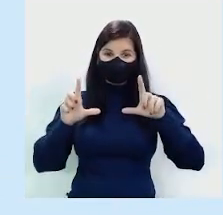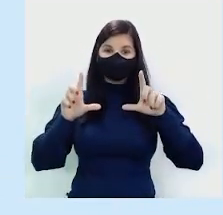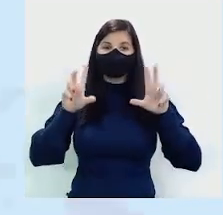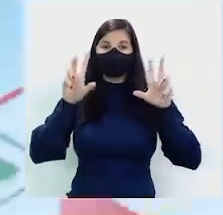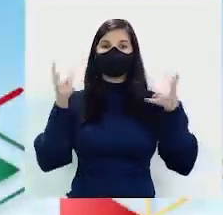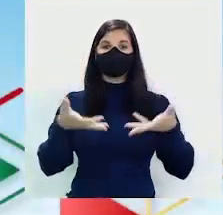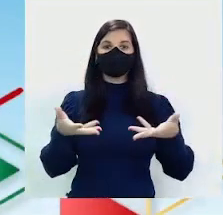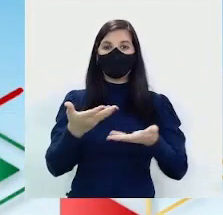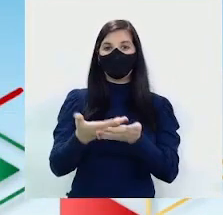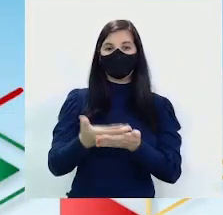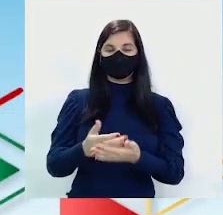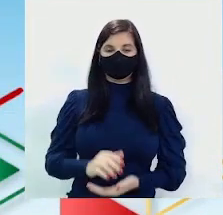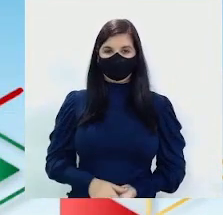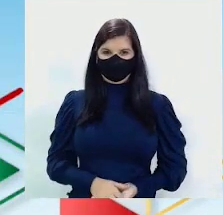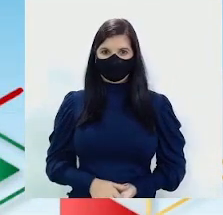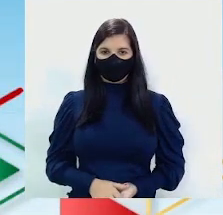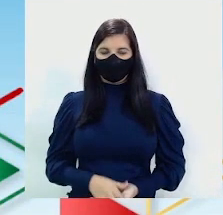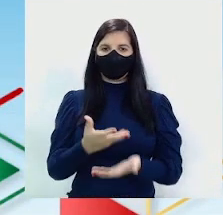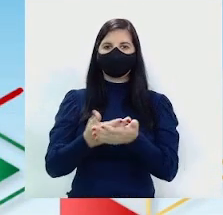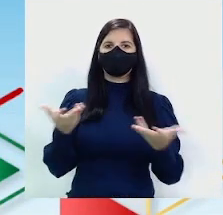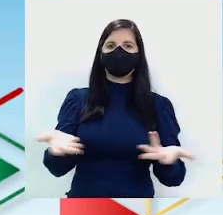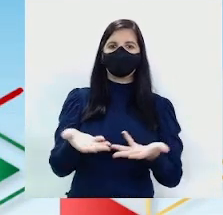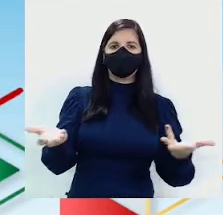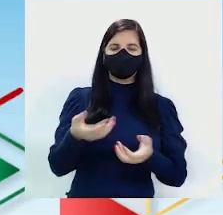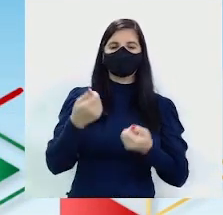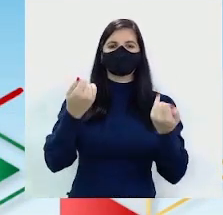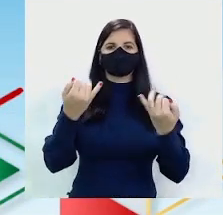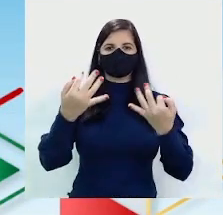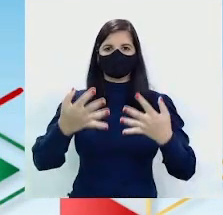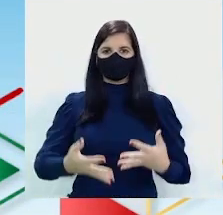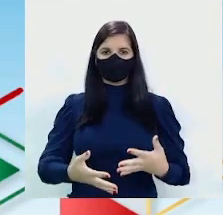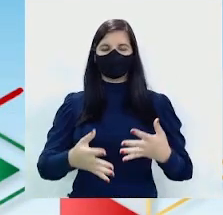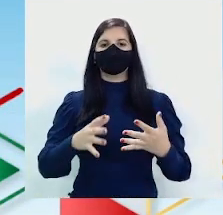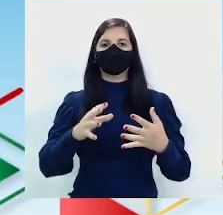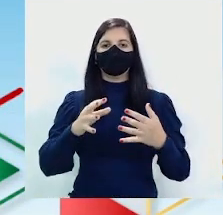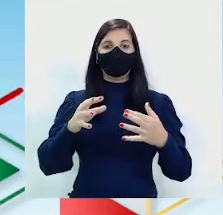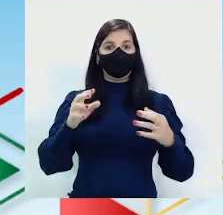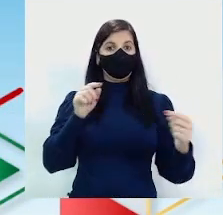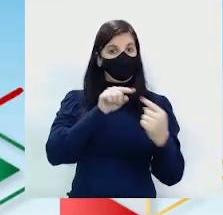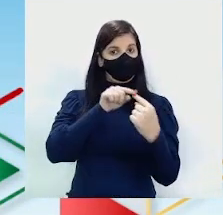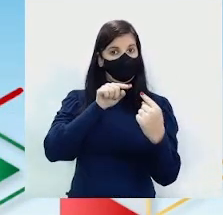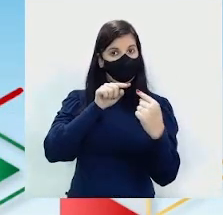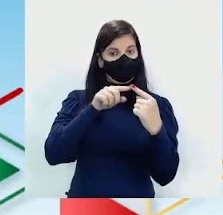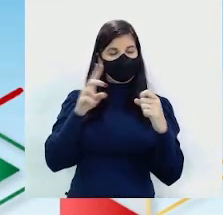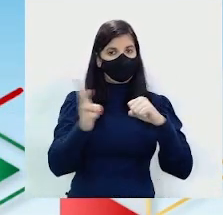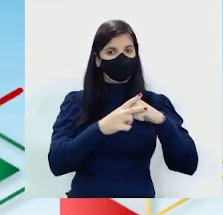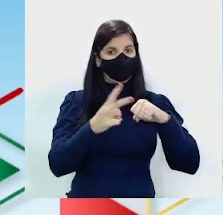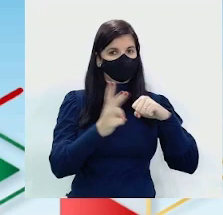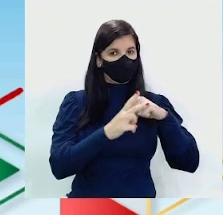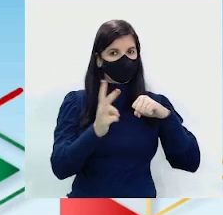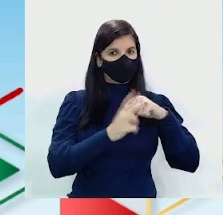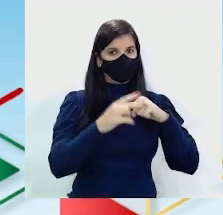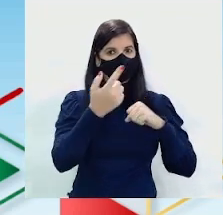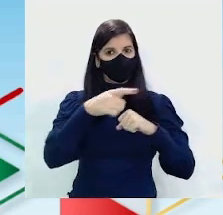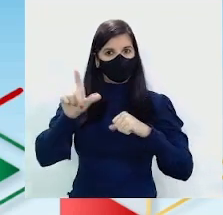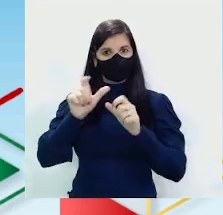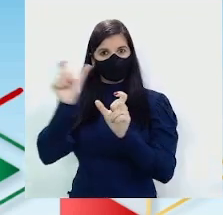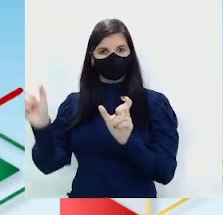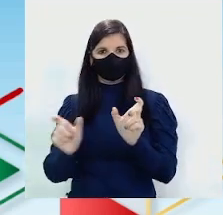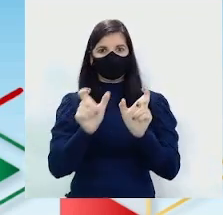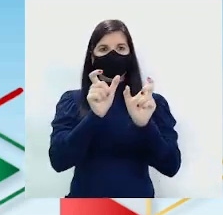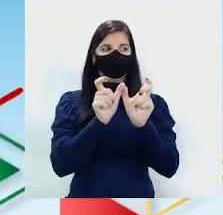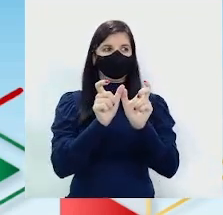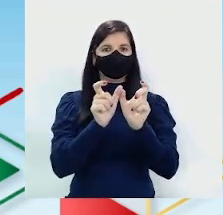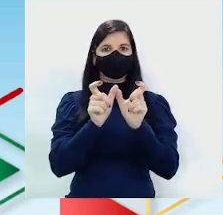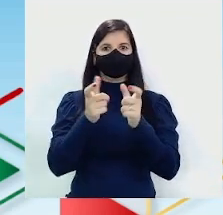de hoje. Na aula de hoje, vamos trabalhar a relação do verbal com outras